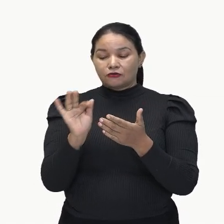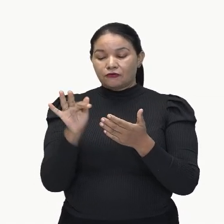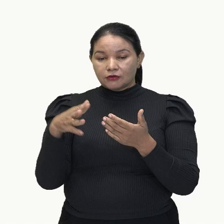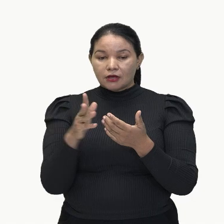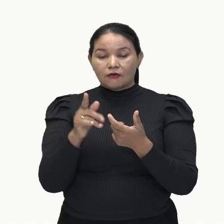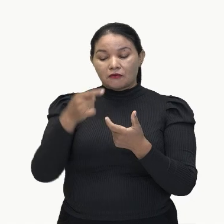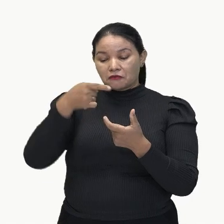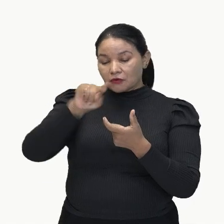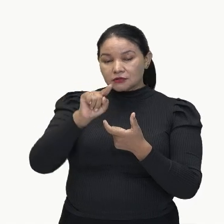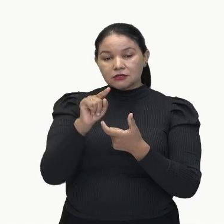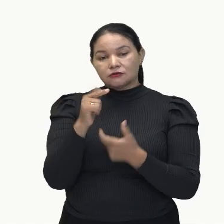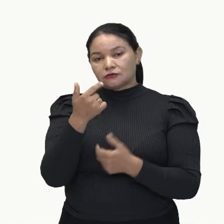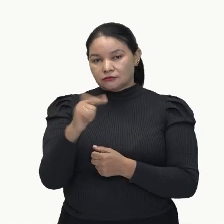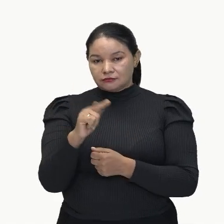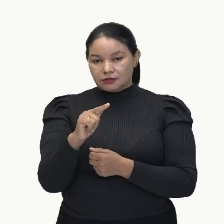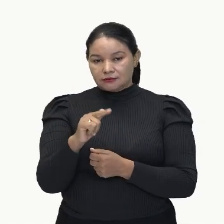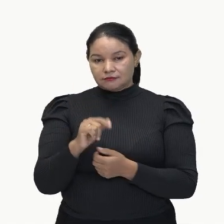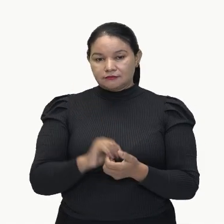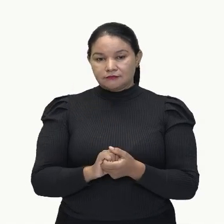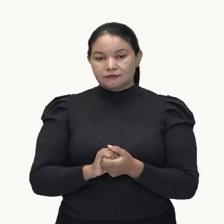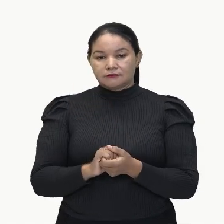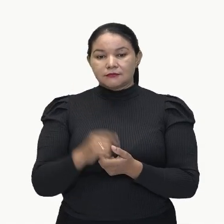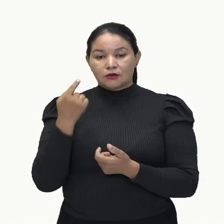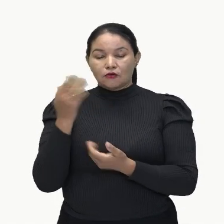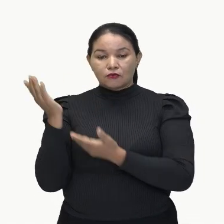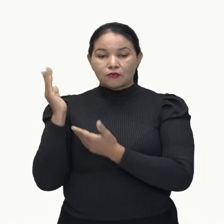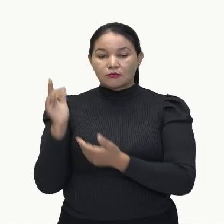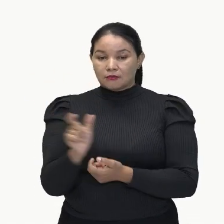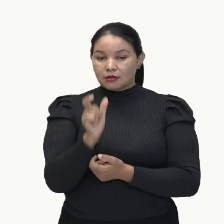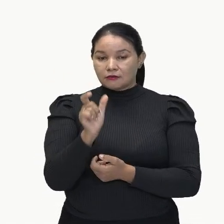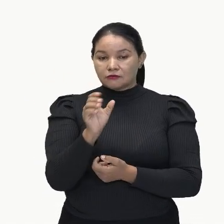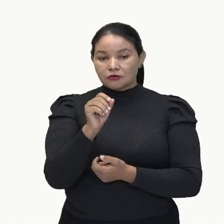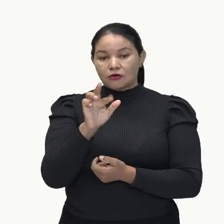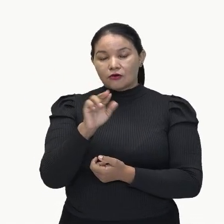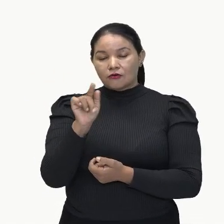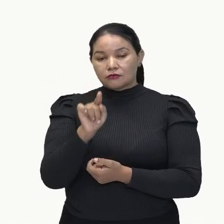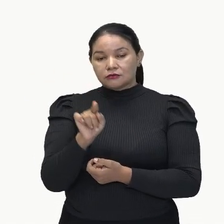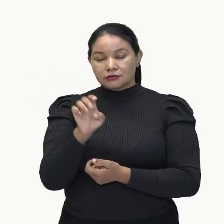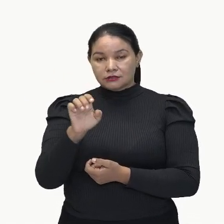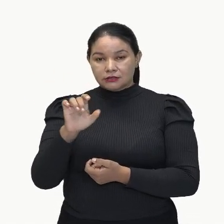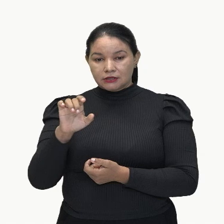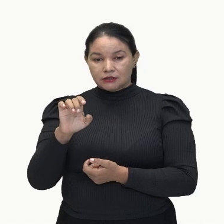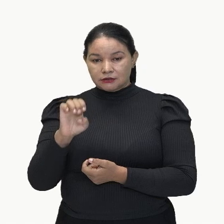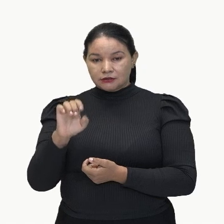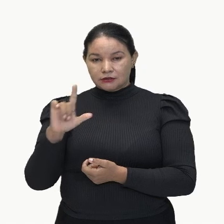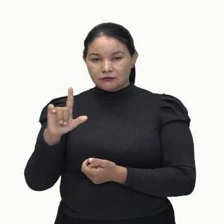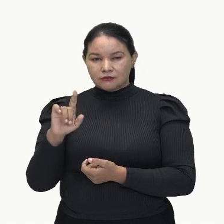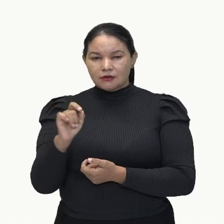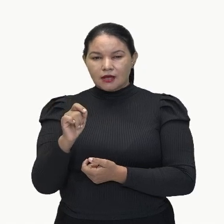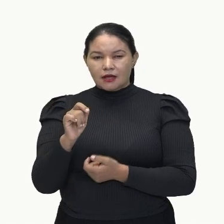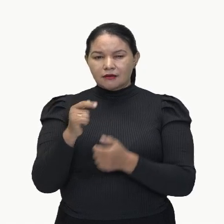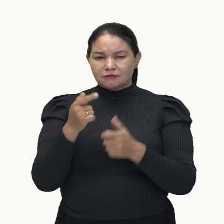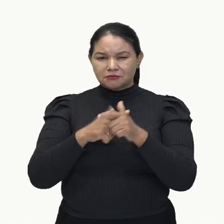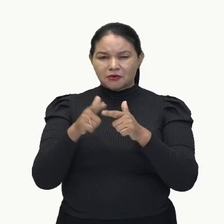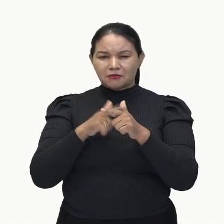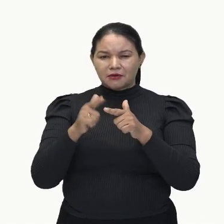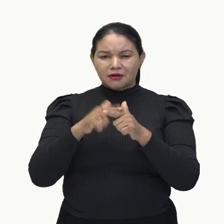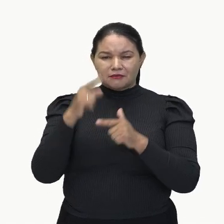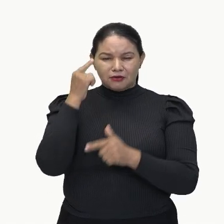acentuada pessoal orelo é um teol aquele tumorzinho no olho quando dá né